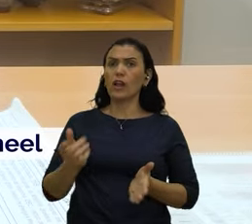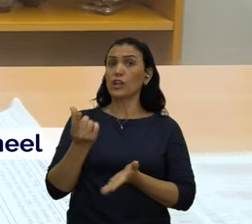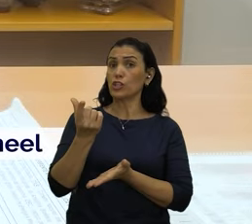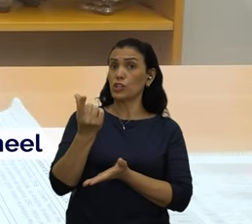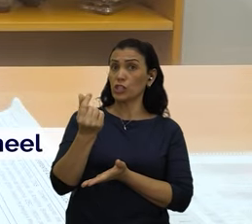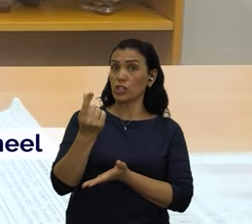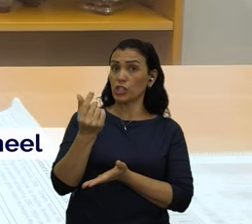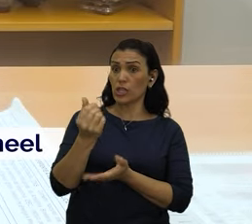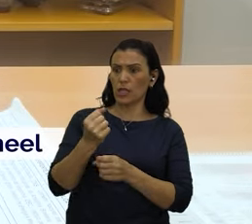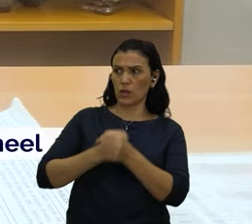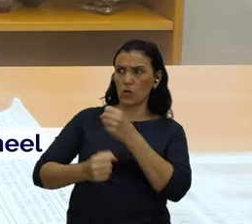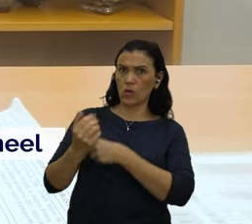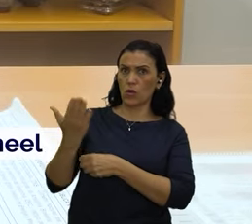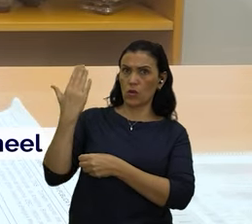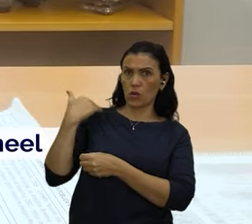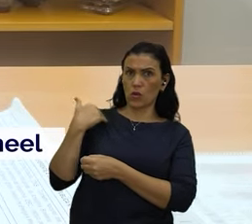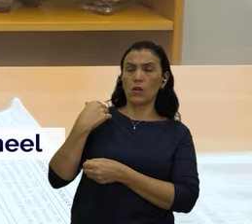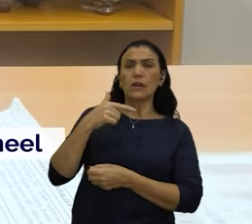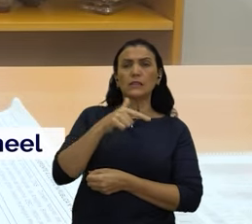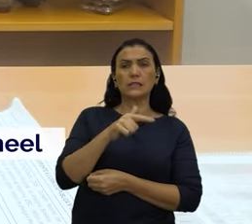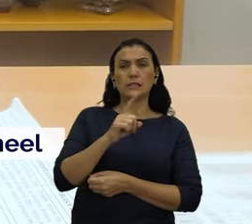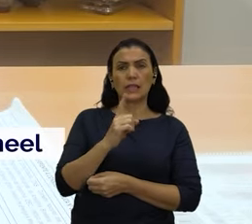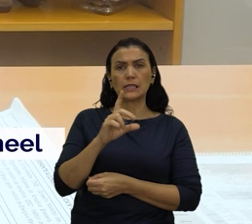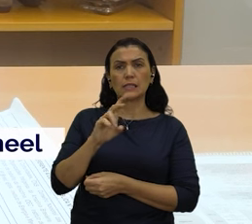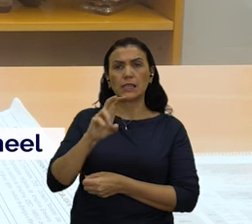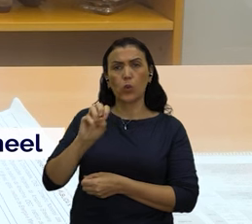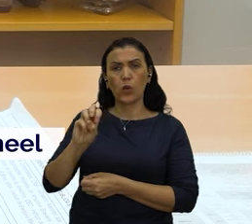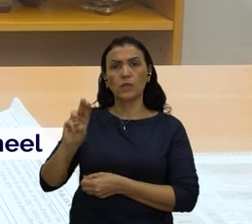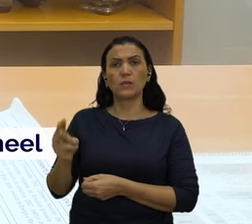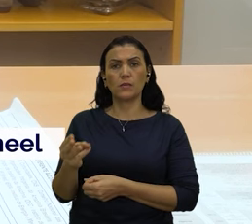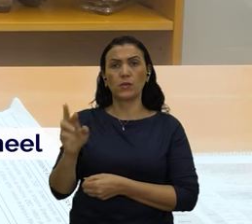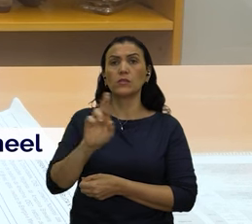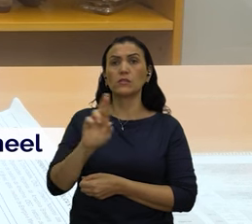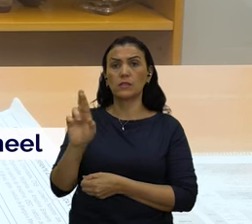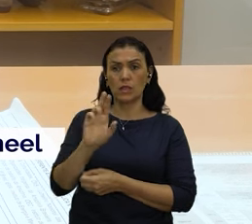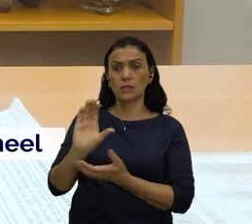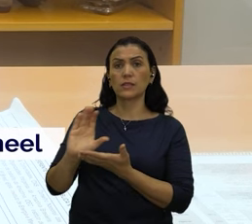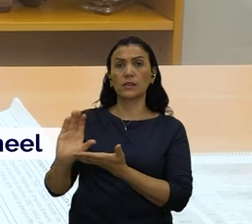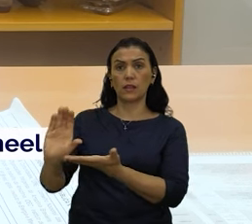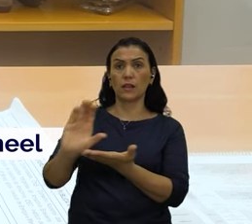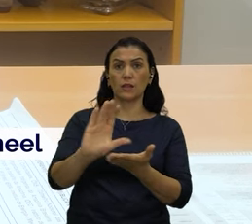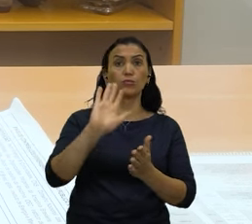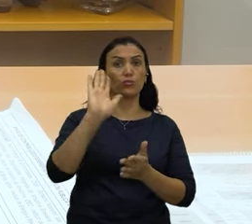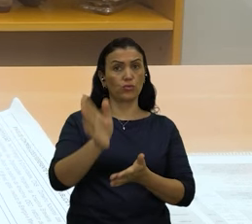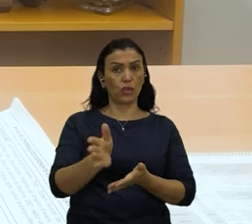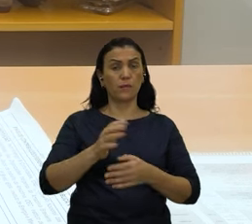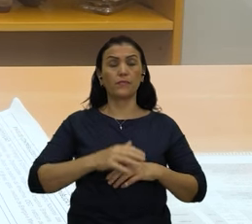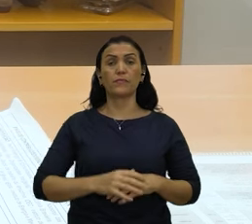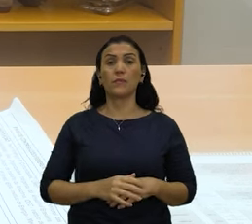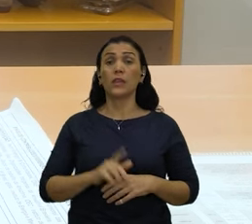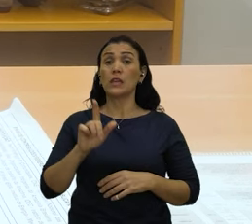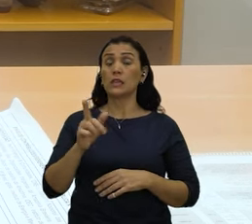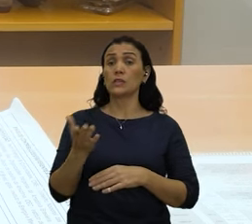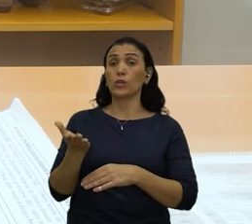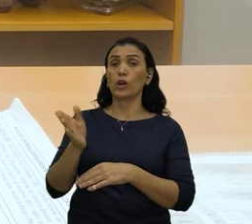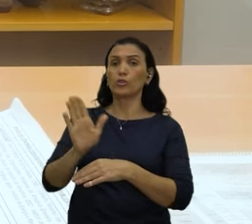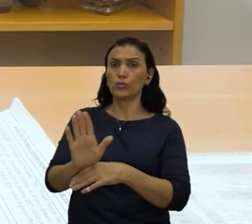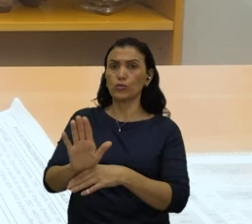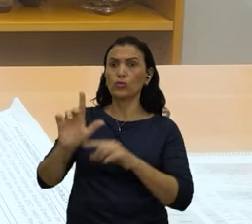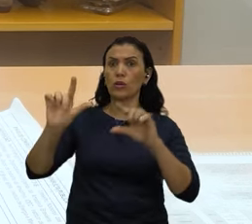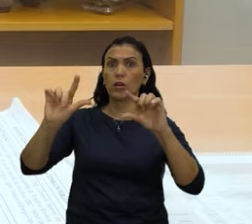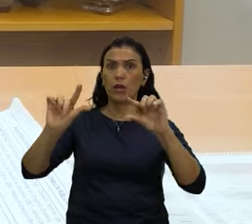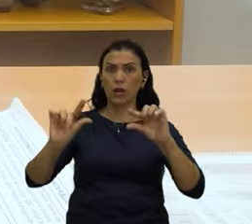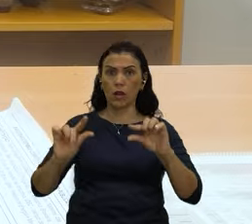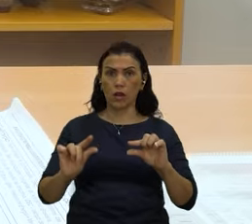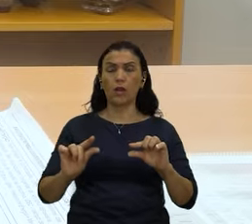devolvido aos consumidores naquele ano cerca de R$ 150 milhões de créditos tributários. E isso contribuiu